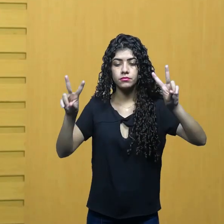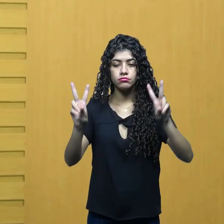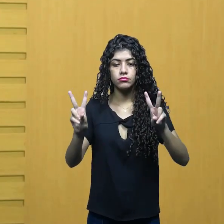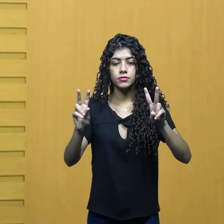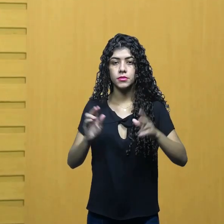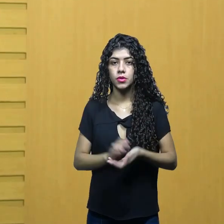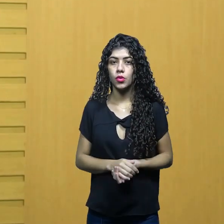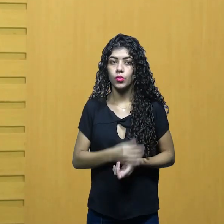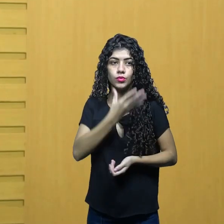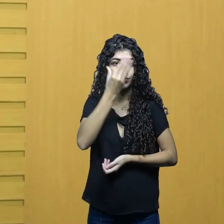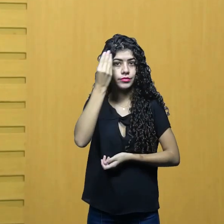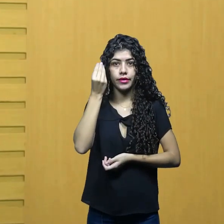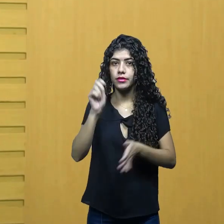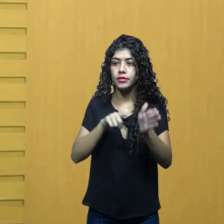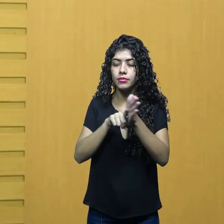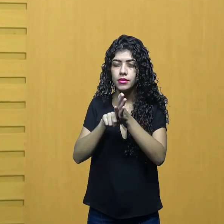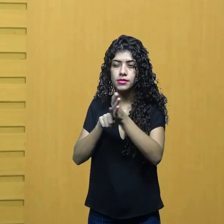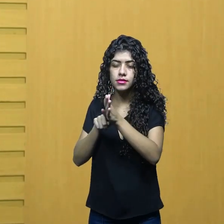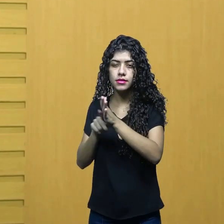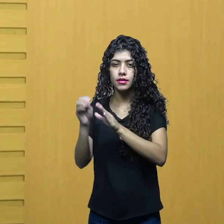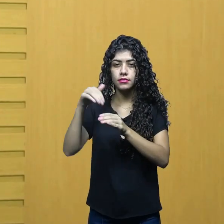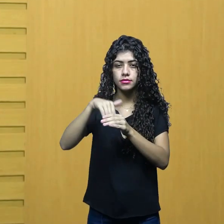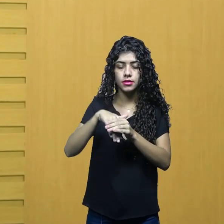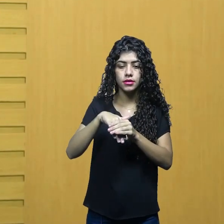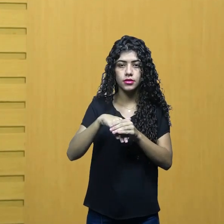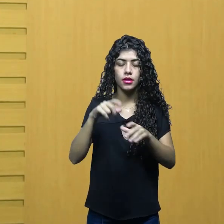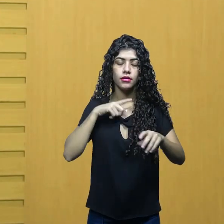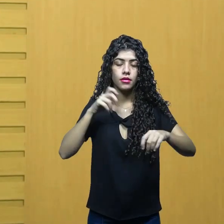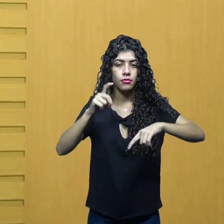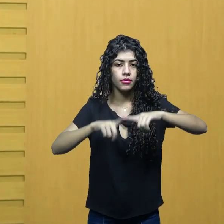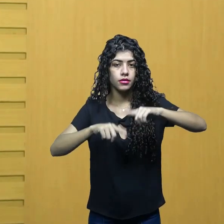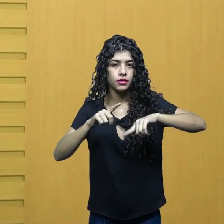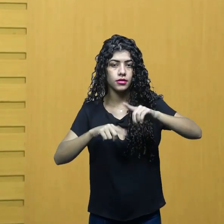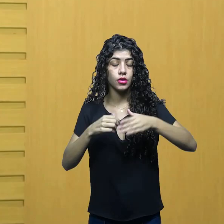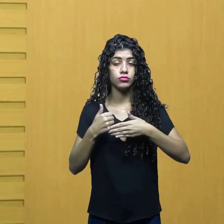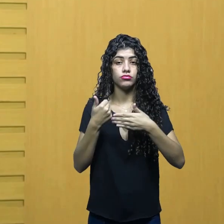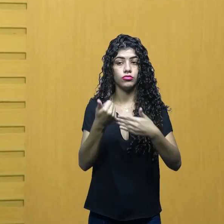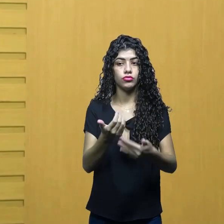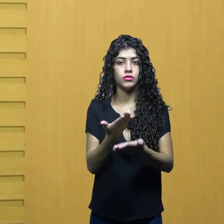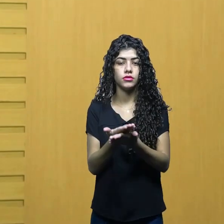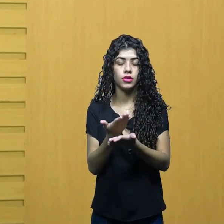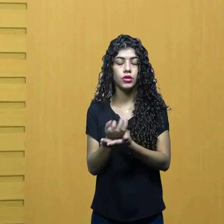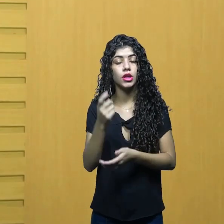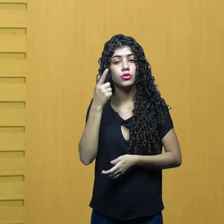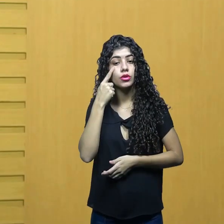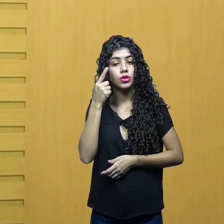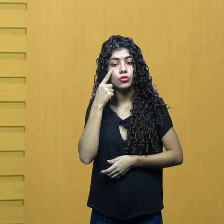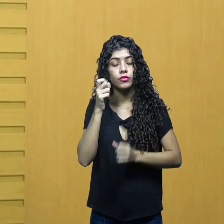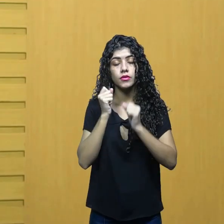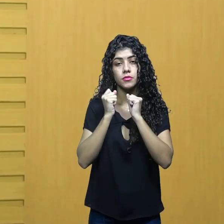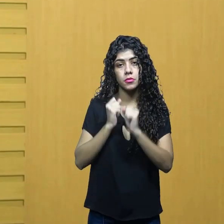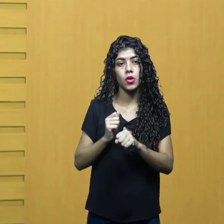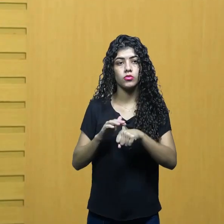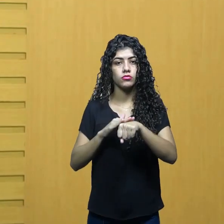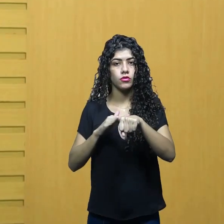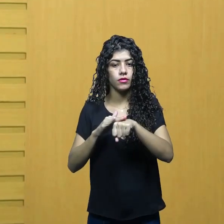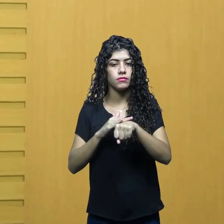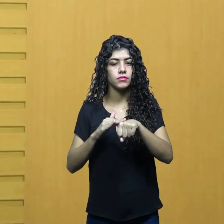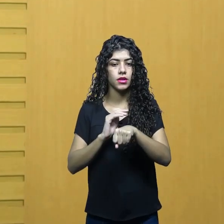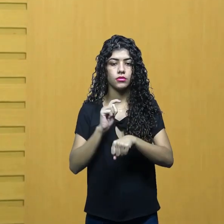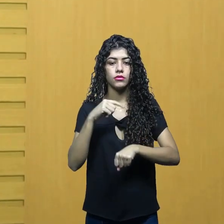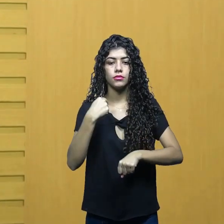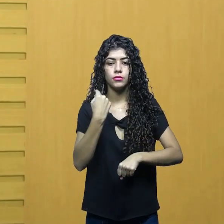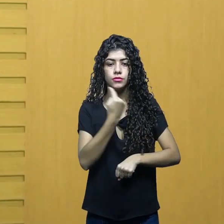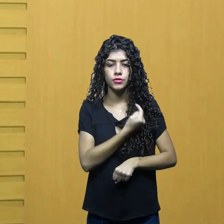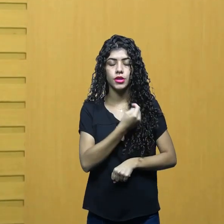e produção executiva. Não esqueça de acessar, dentro da plataforma, o material de apoio a essa aula. Para quaisquer dúvidas, você